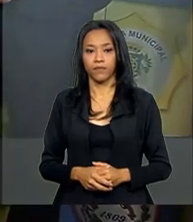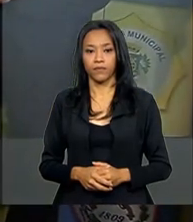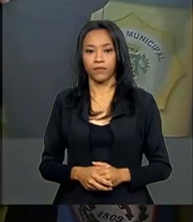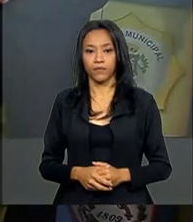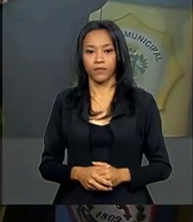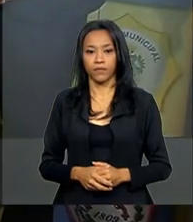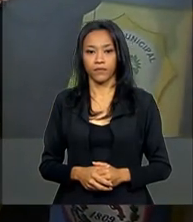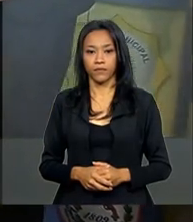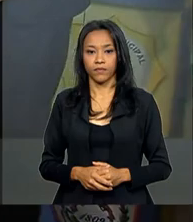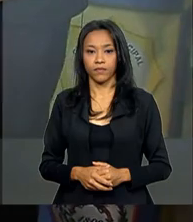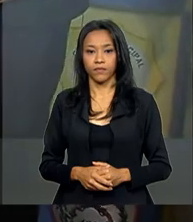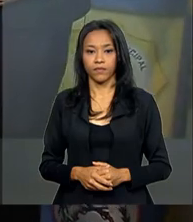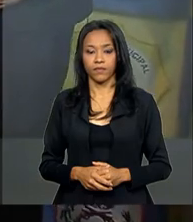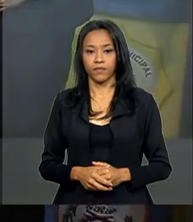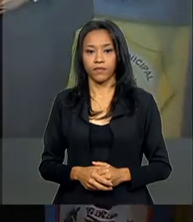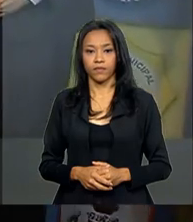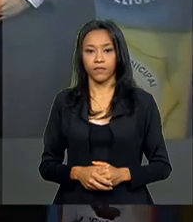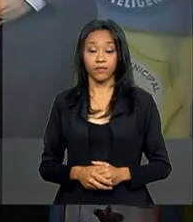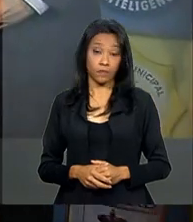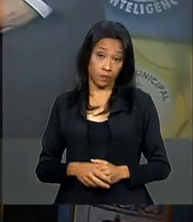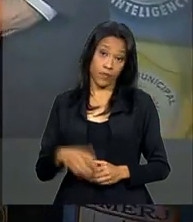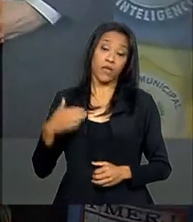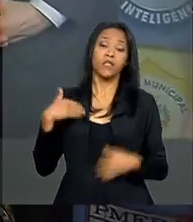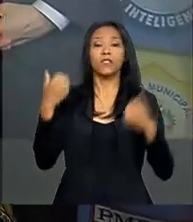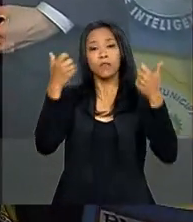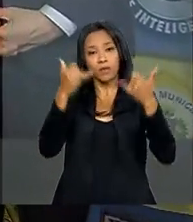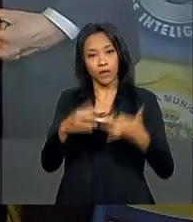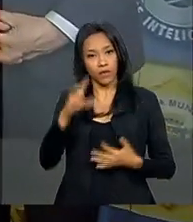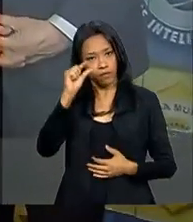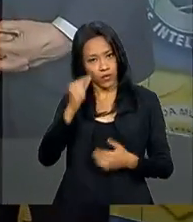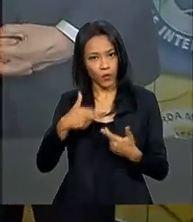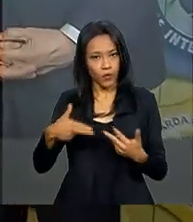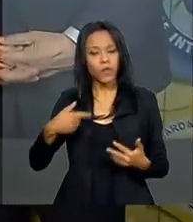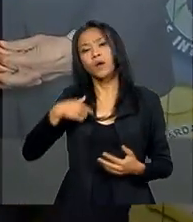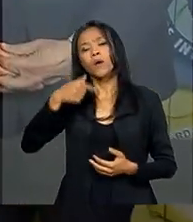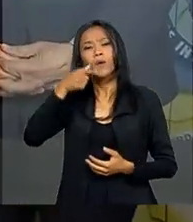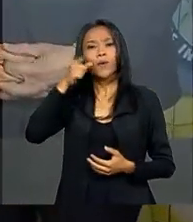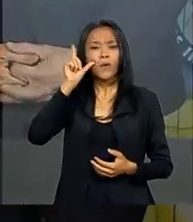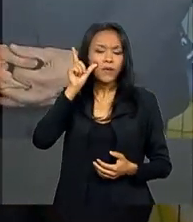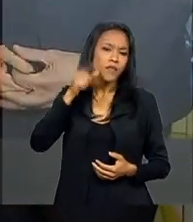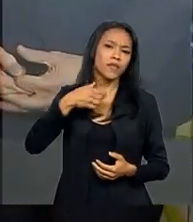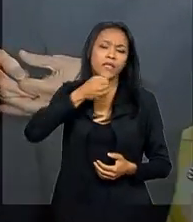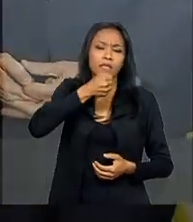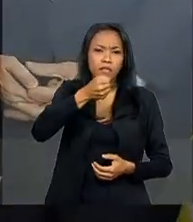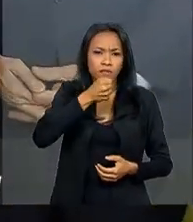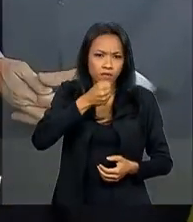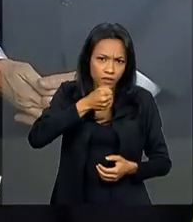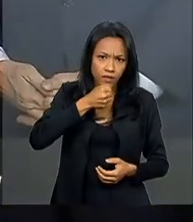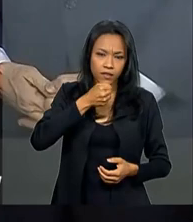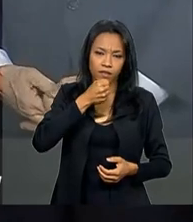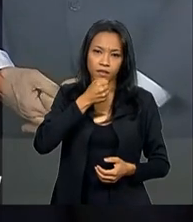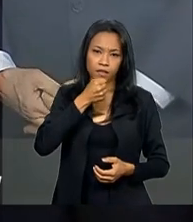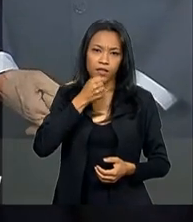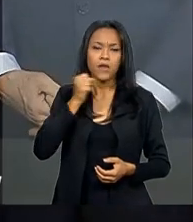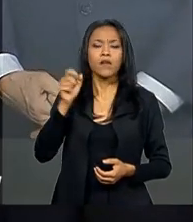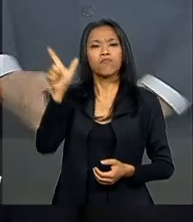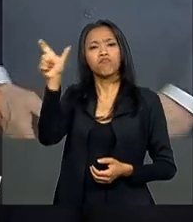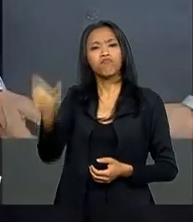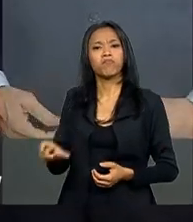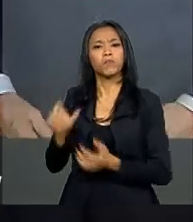É das senhas, é? Questão das senhas. Deixa eu dizer a vocês o seguinte, ontem eu dava uma entrevista para um jornalista de